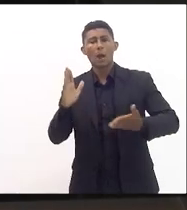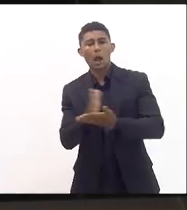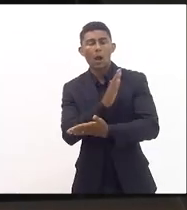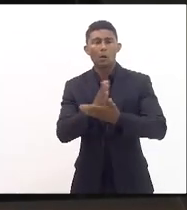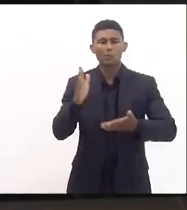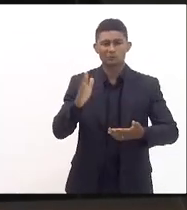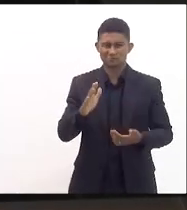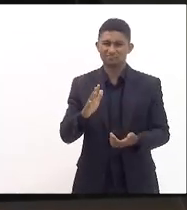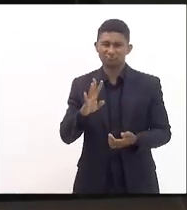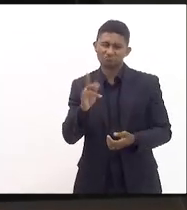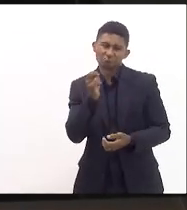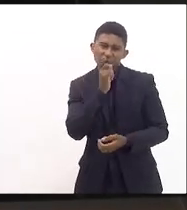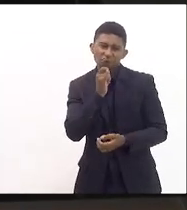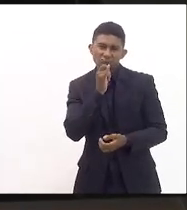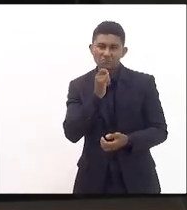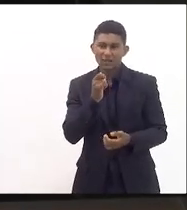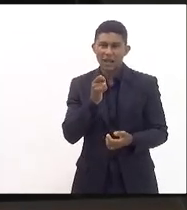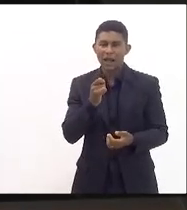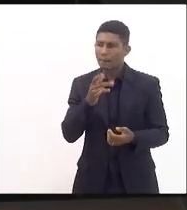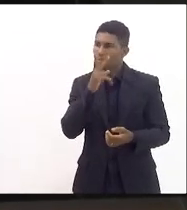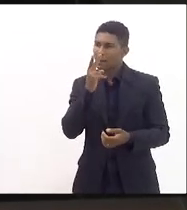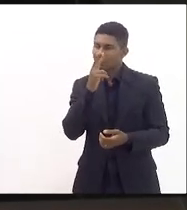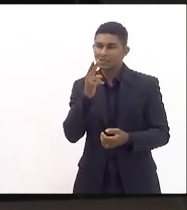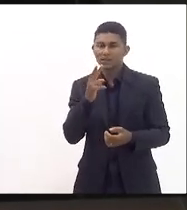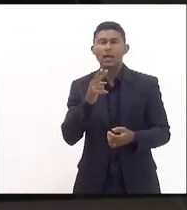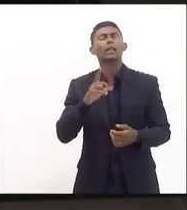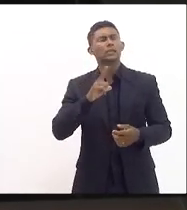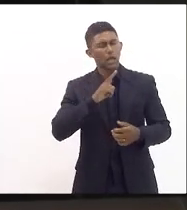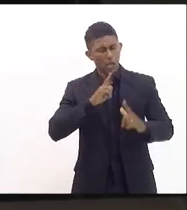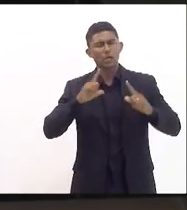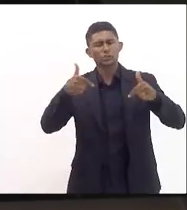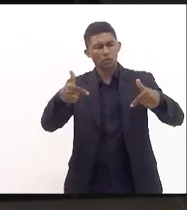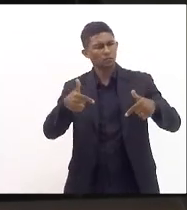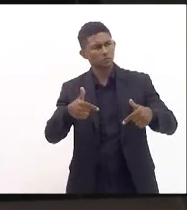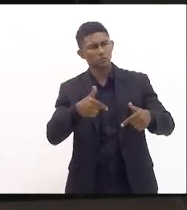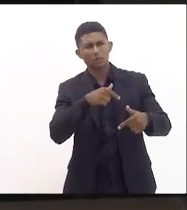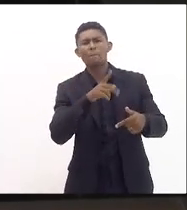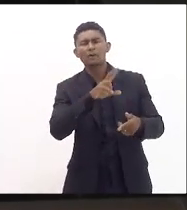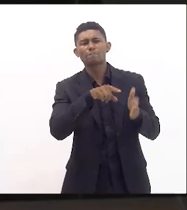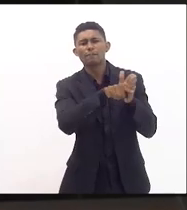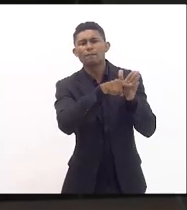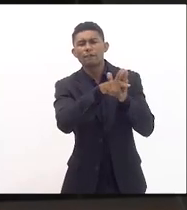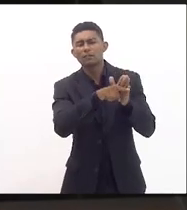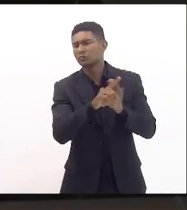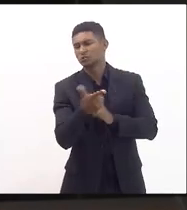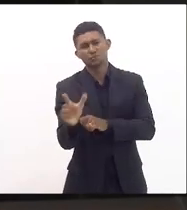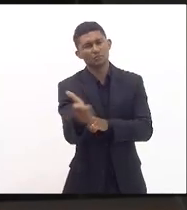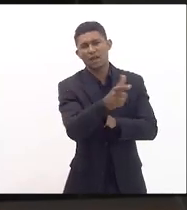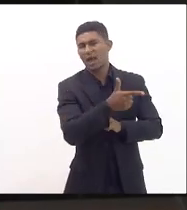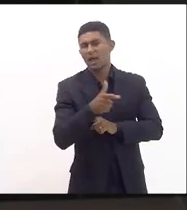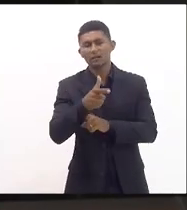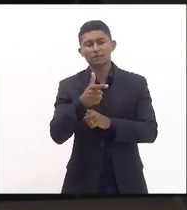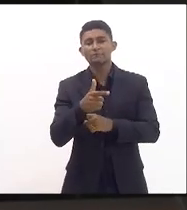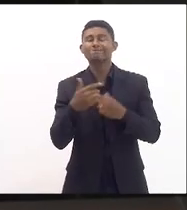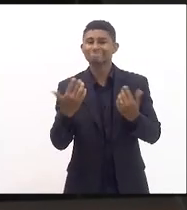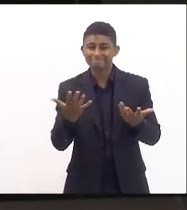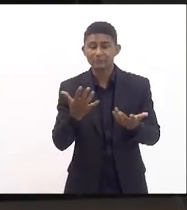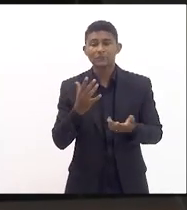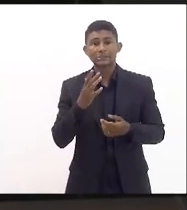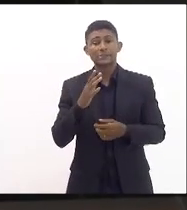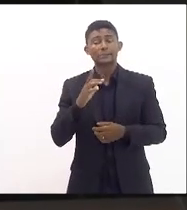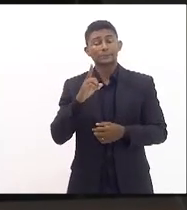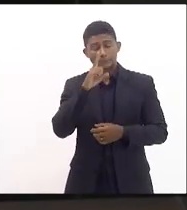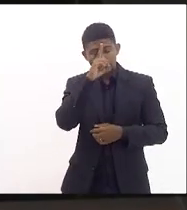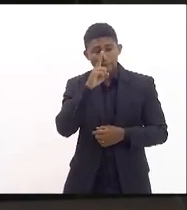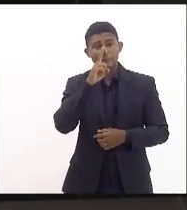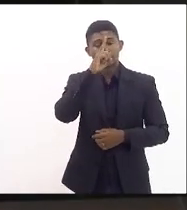apresentadas não têm um processo de fiscalização, uma ausência de gerenciamento de risco, que leva, sem dúvida nenhuma,